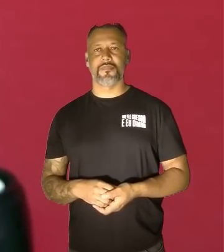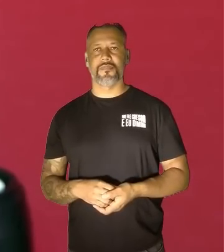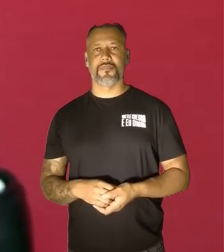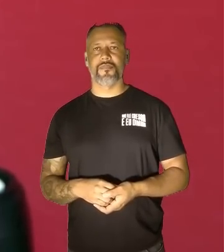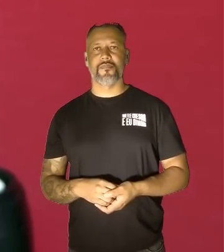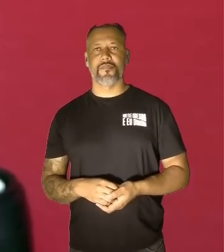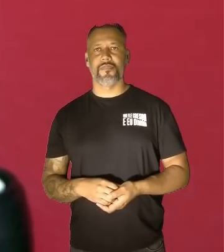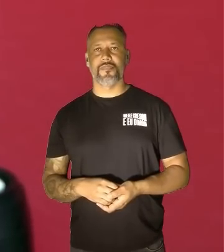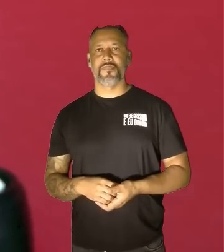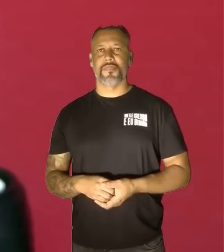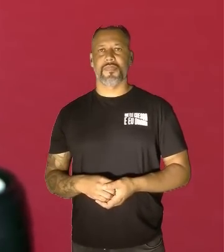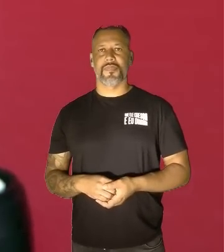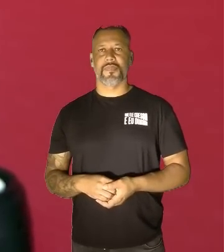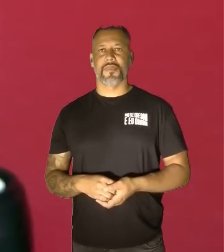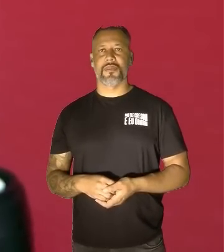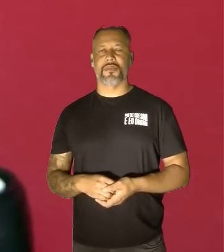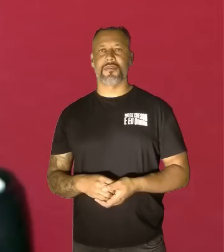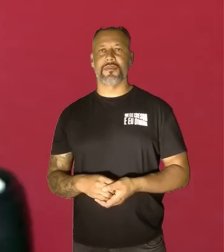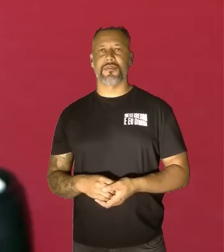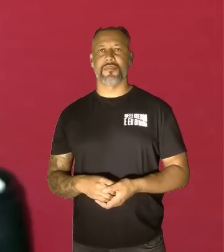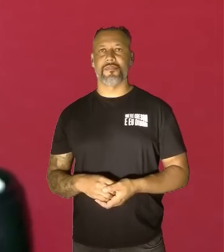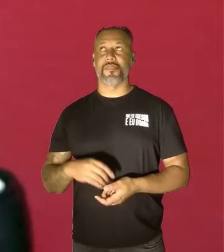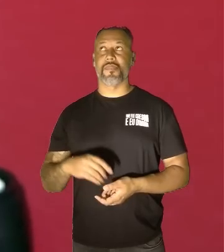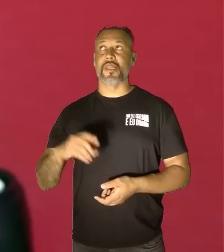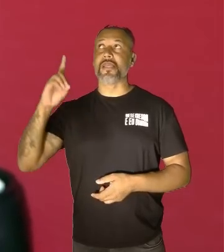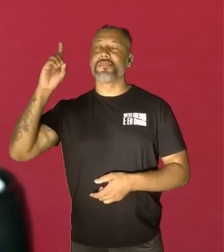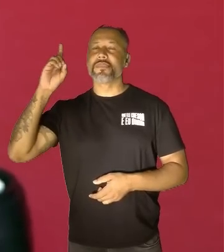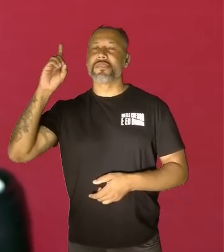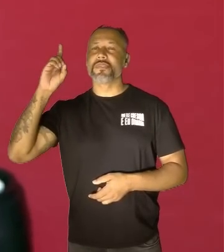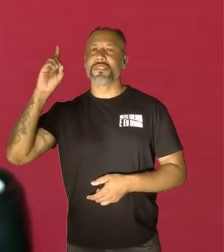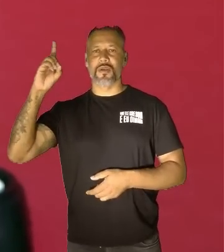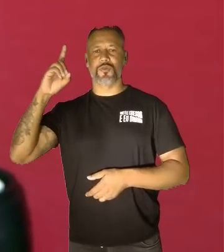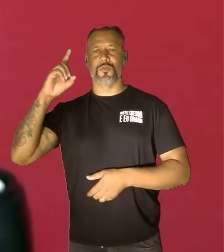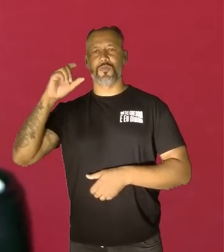Deus está mudando as estolas sacerdotais de alguns aqui.